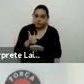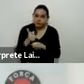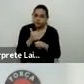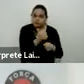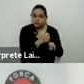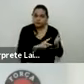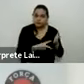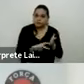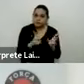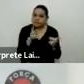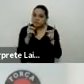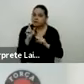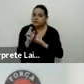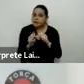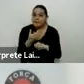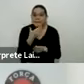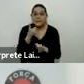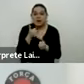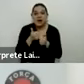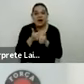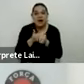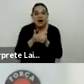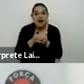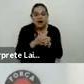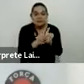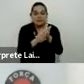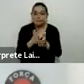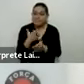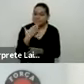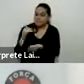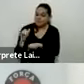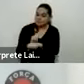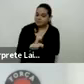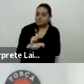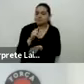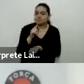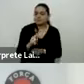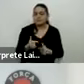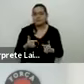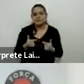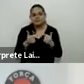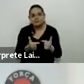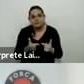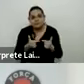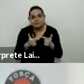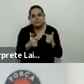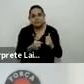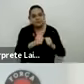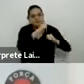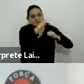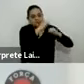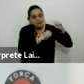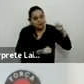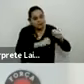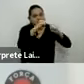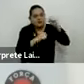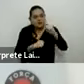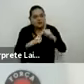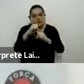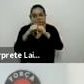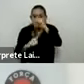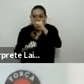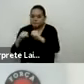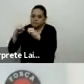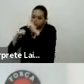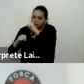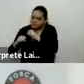melhor caminho, a melhor estratégia é a luta fábrica por fábrica, tentando fazer o acordo